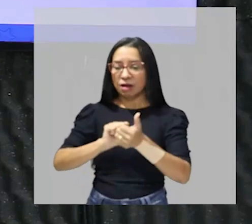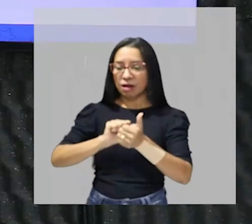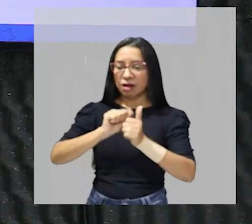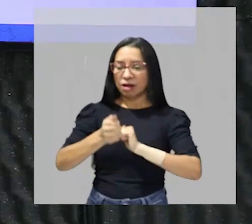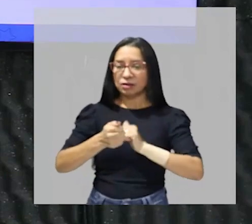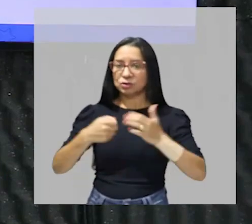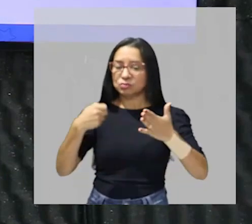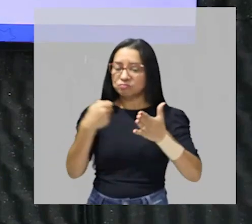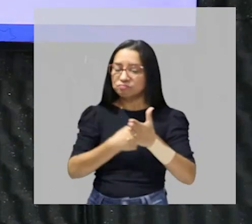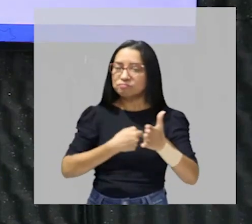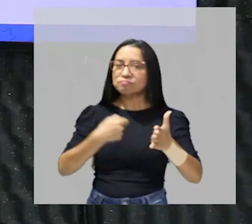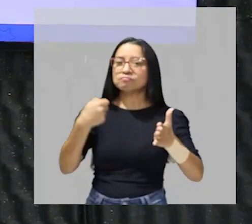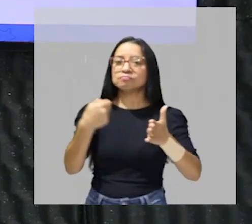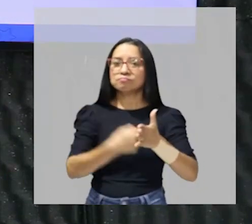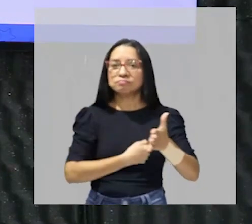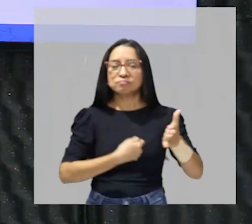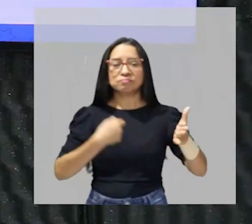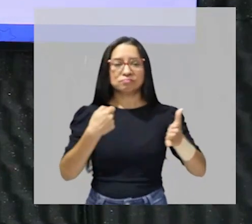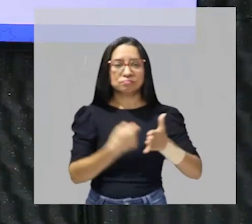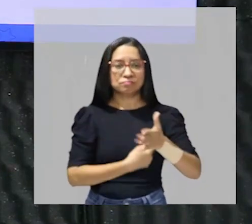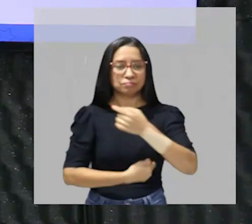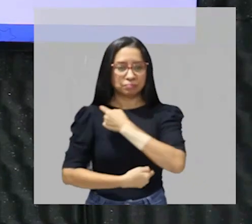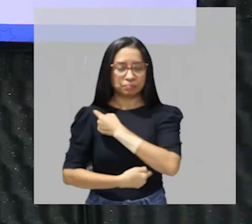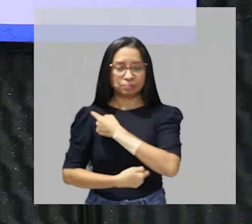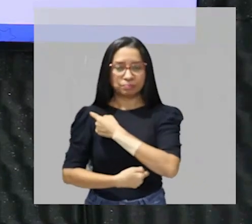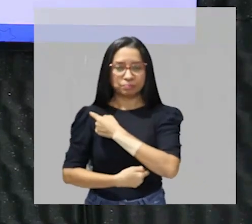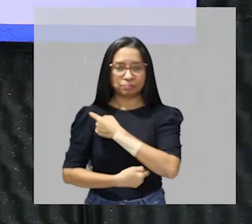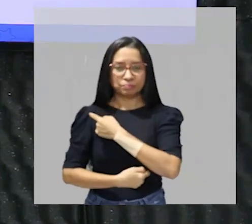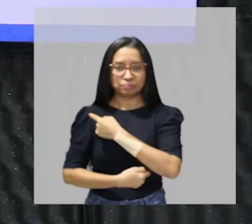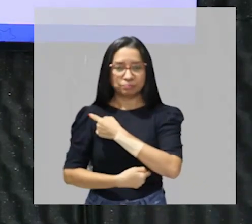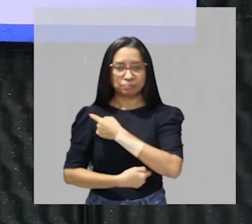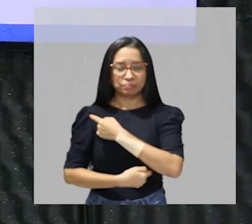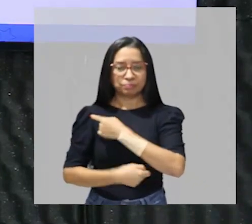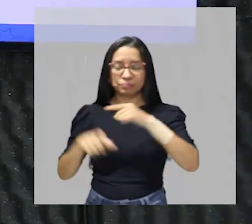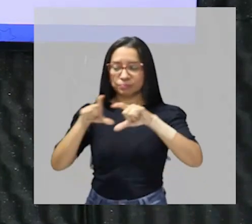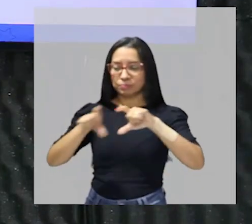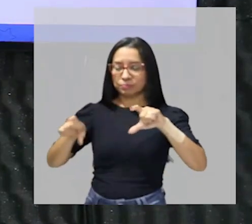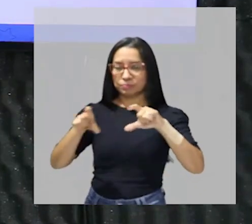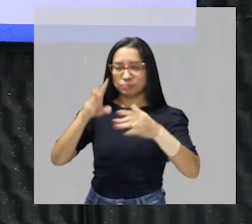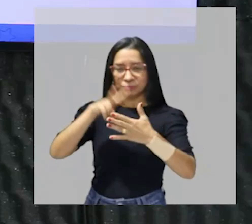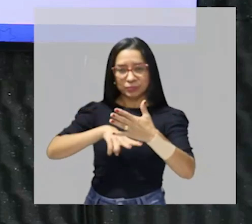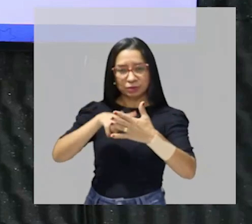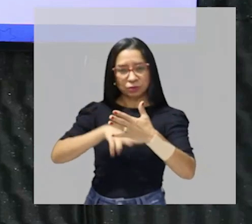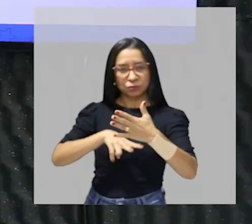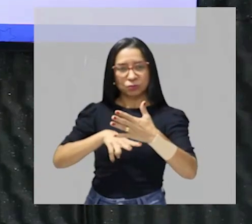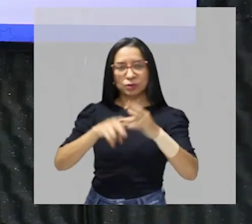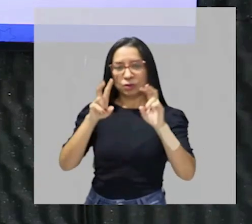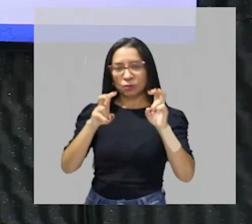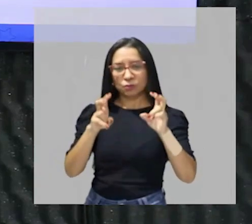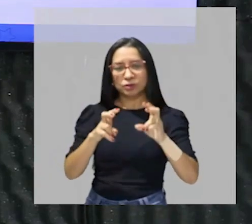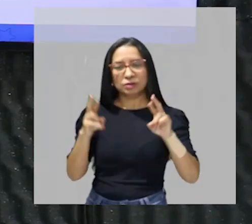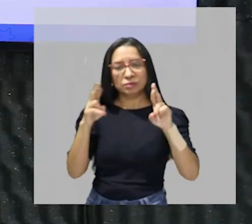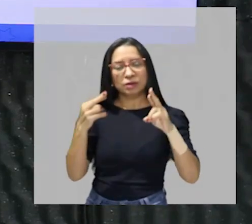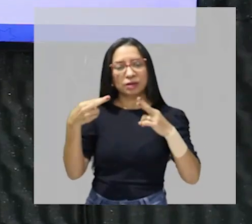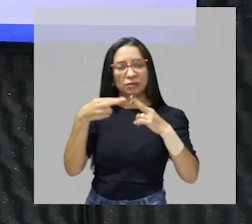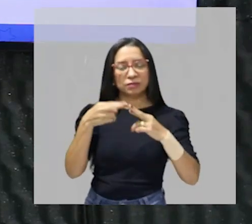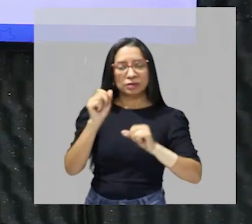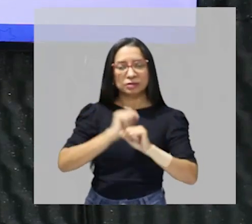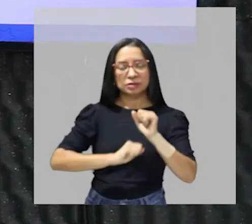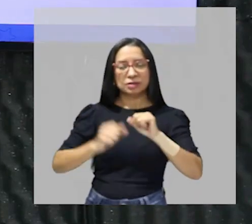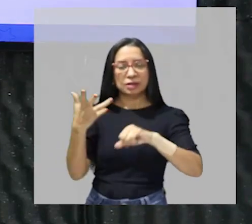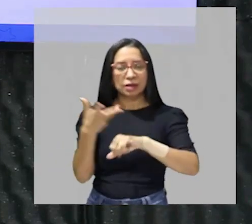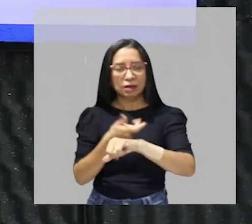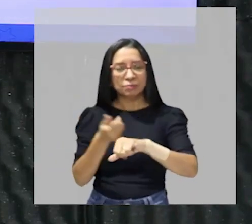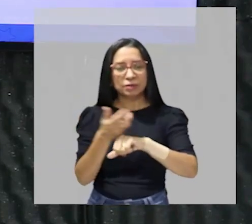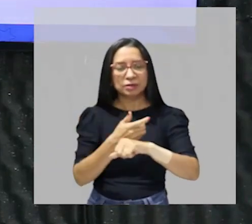O termo refere-se mais especificamente às habilidades de guerrear e de lutar ensinadas ao